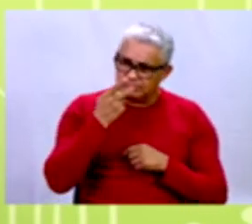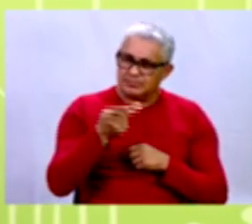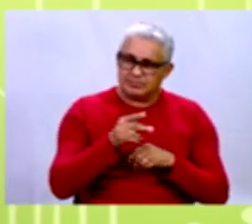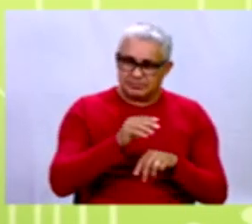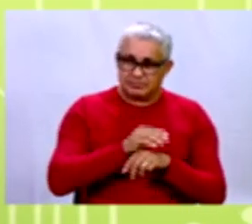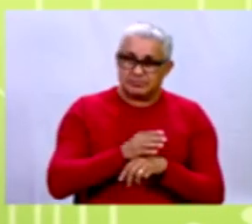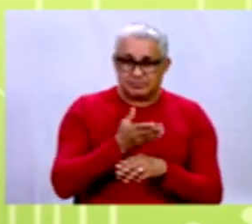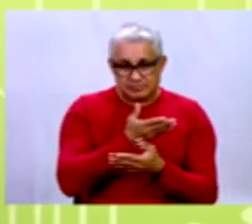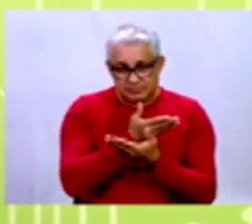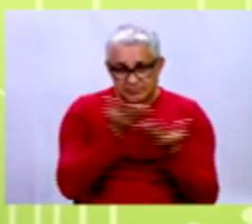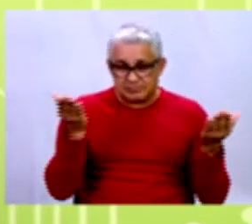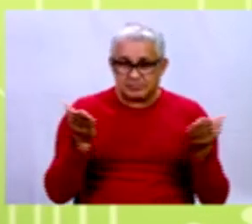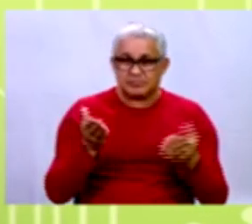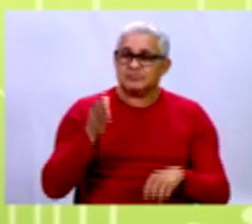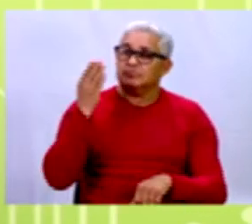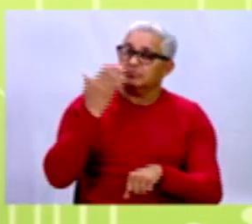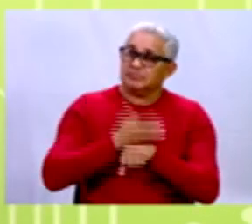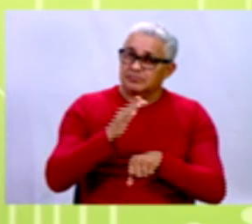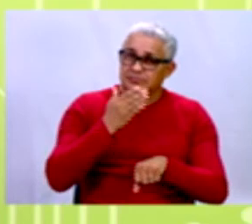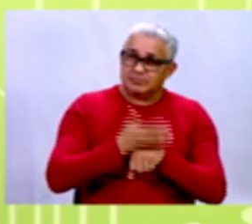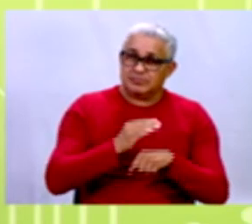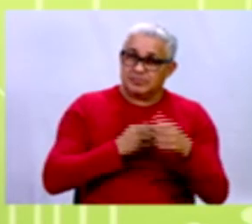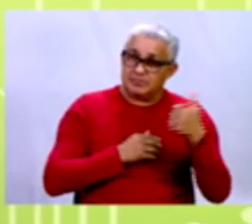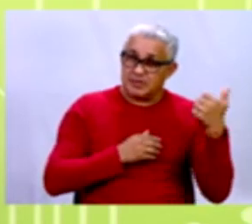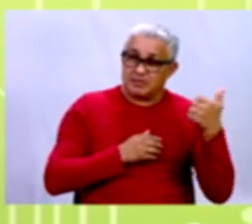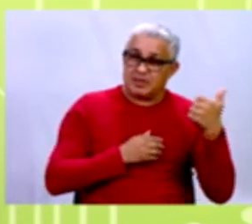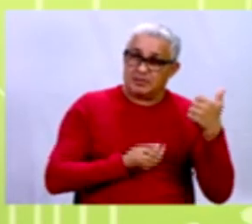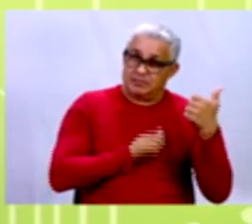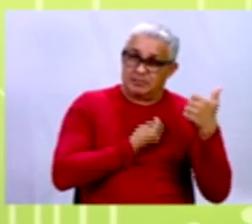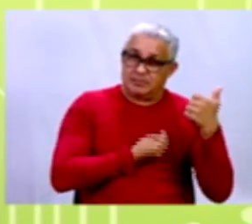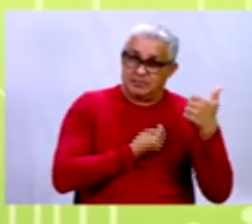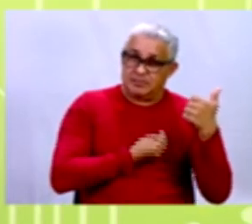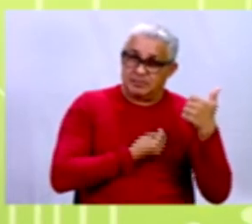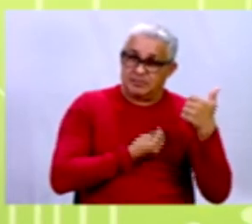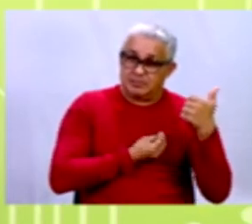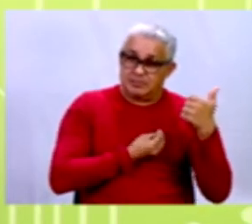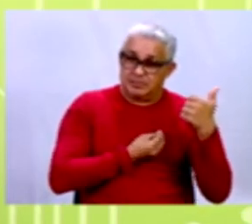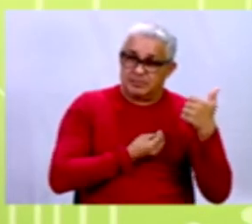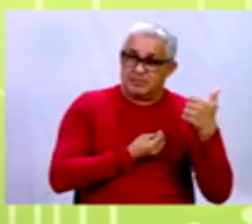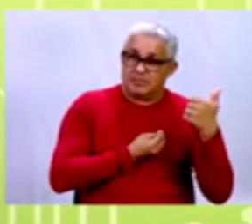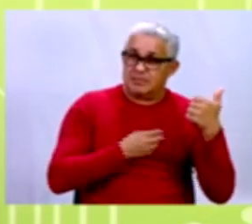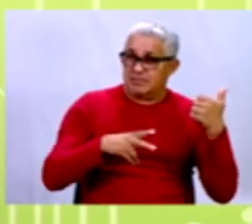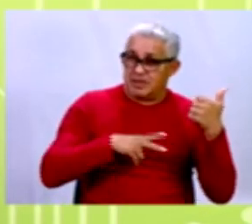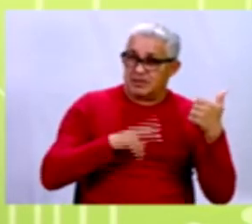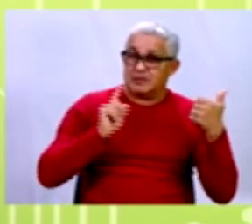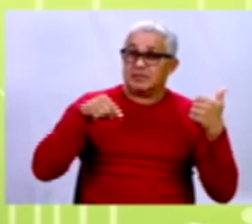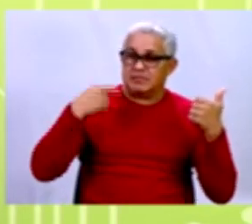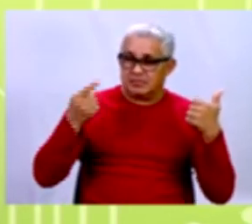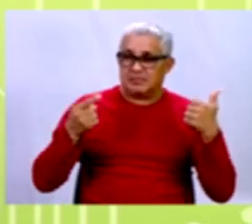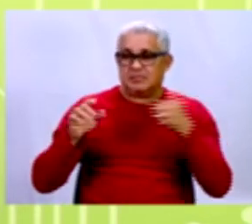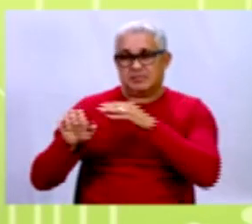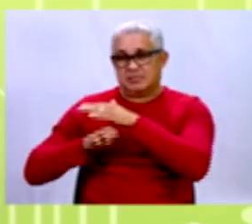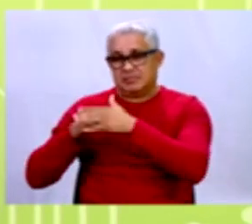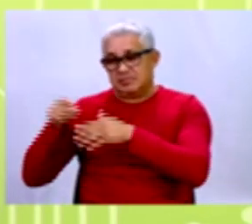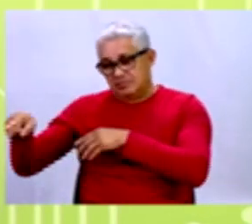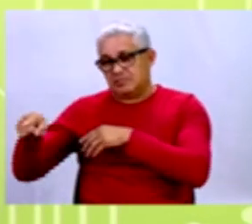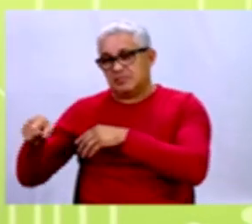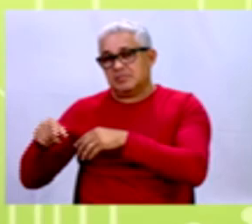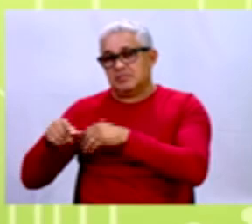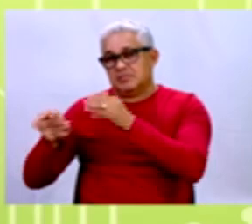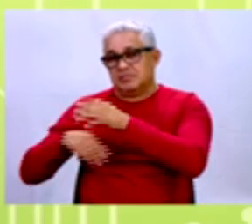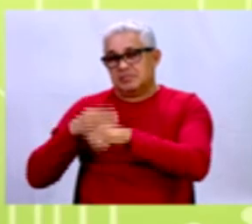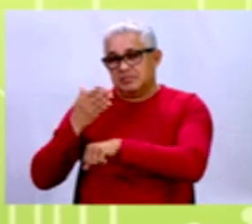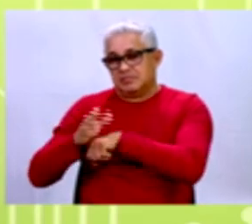vocês praticarem isso primeiro assim na vida pessoal de vocês, para depois a gente começar a praticar isso dentro